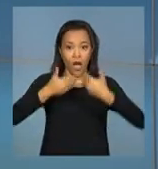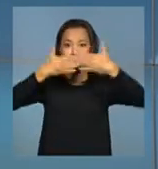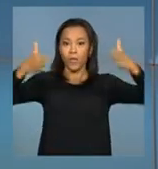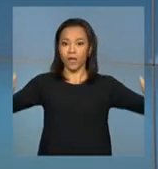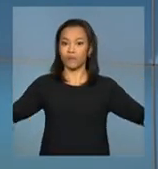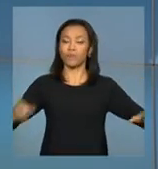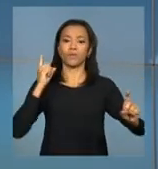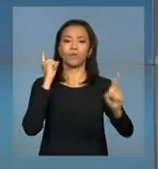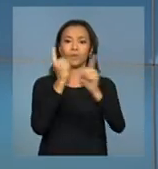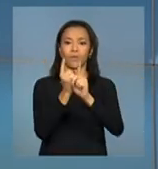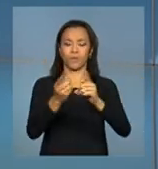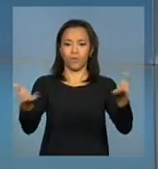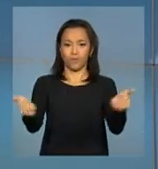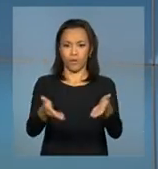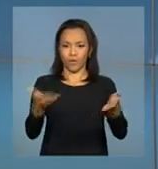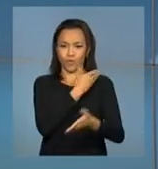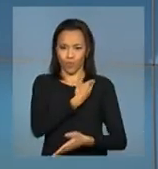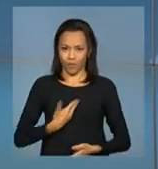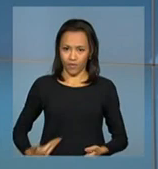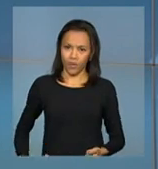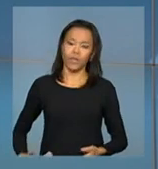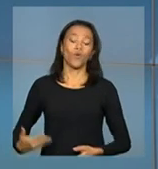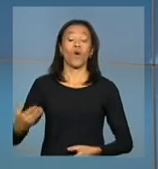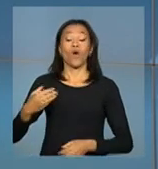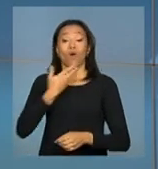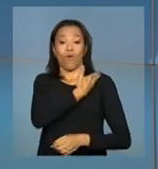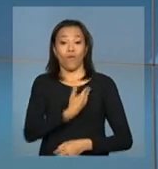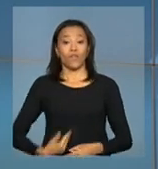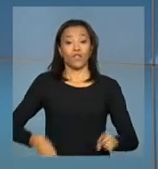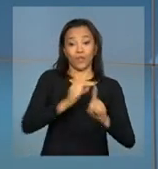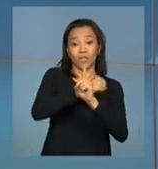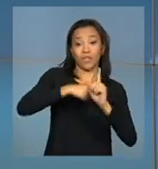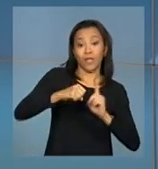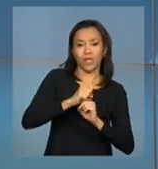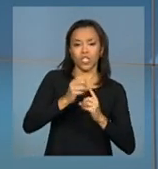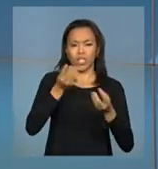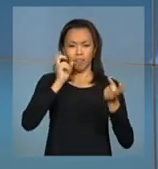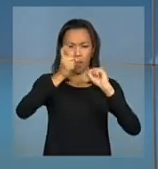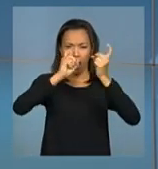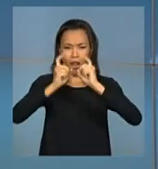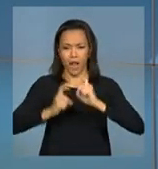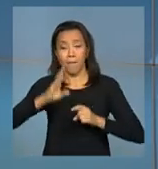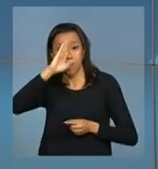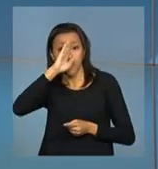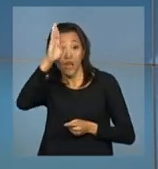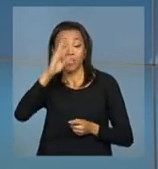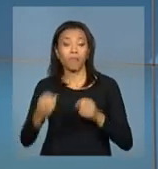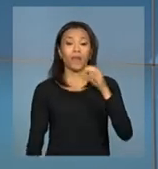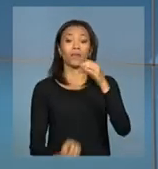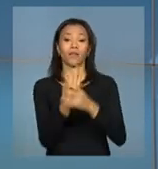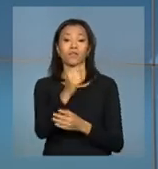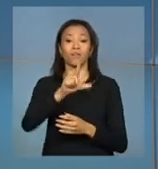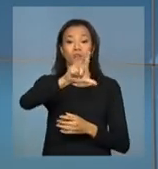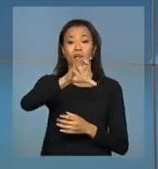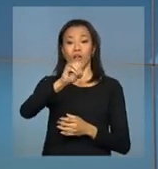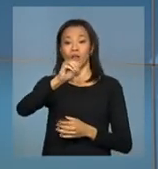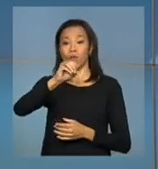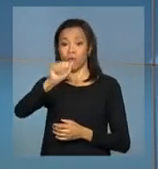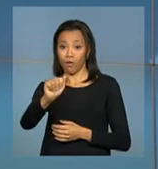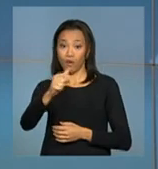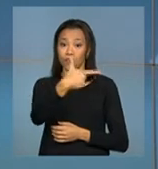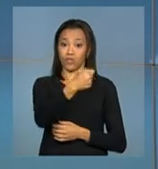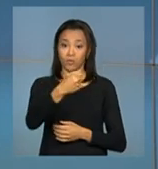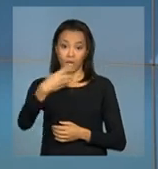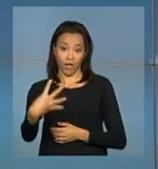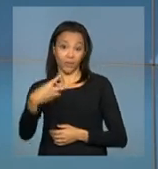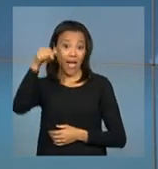da audiência pública em que governo e sociedade discutem as prioridades para a construção da Lei Orçamentária de 2014.